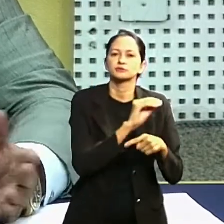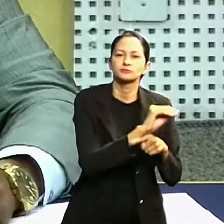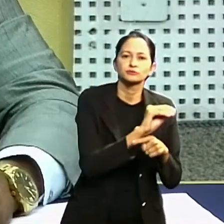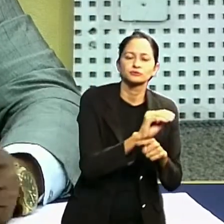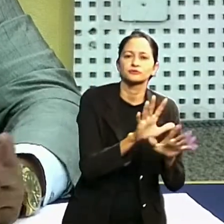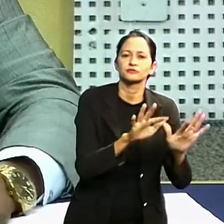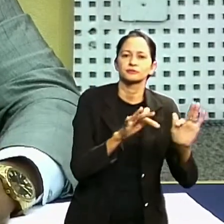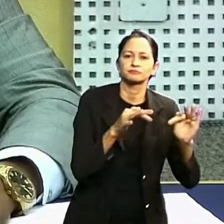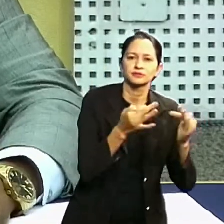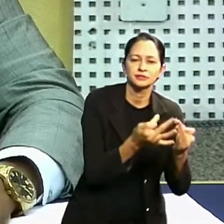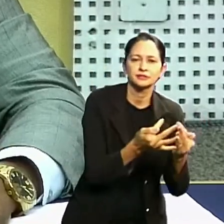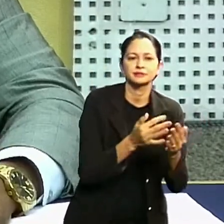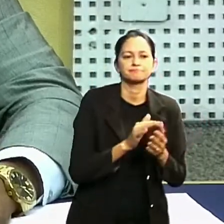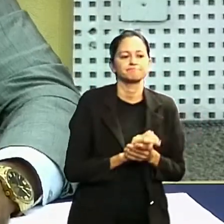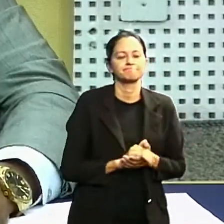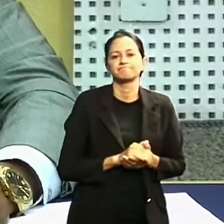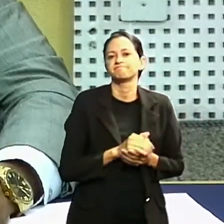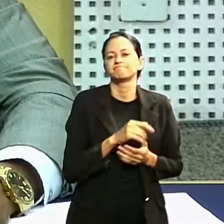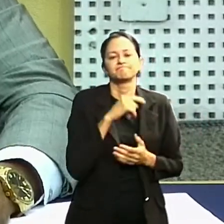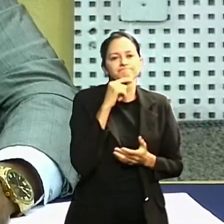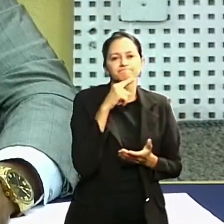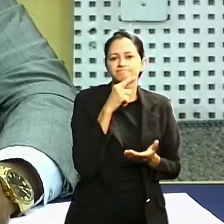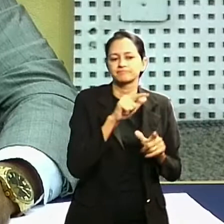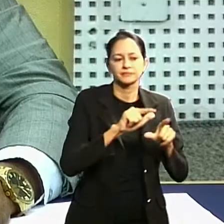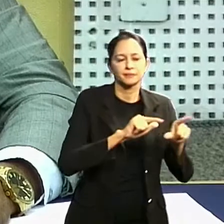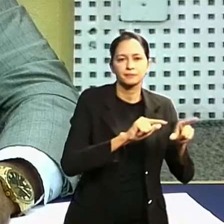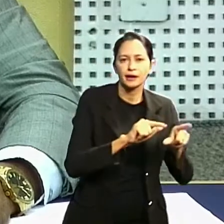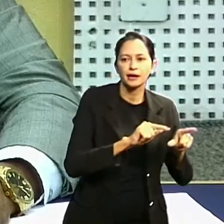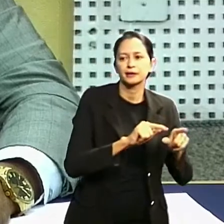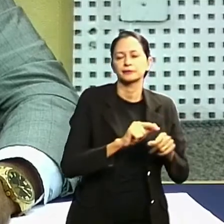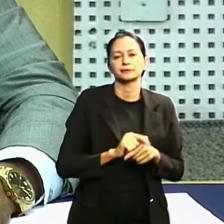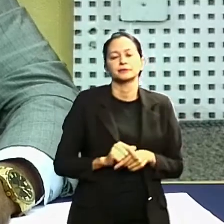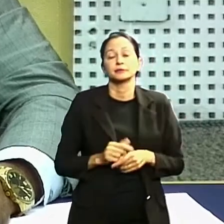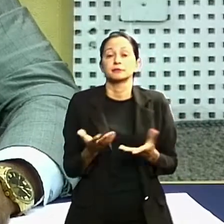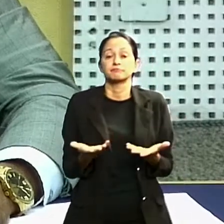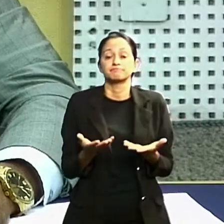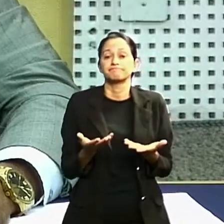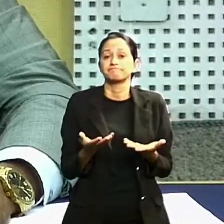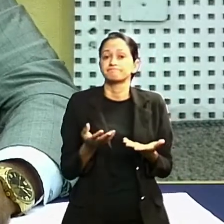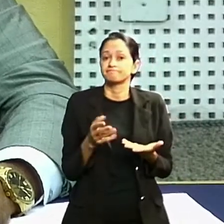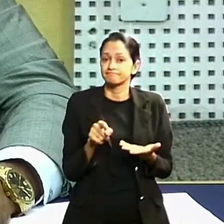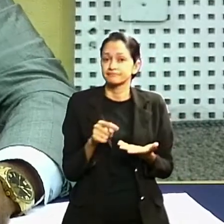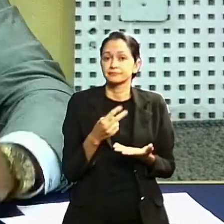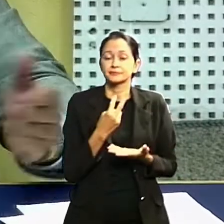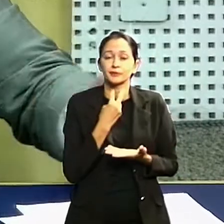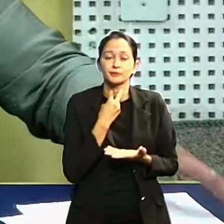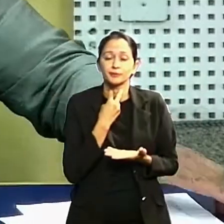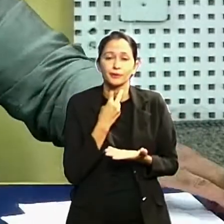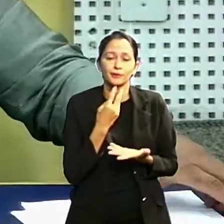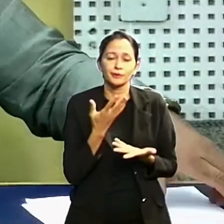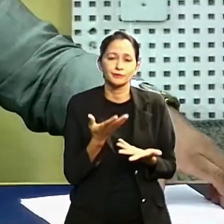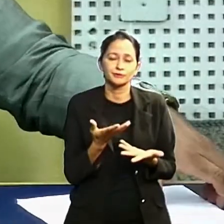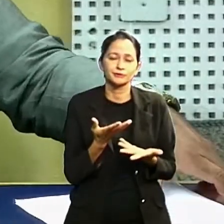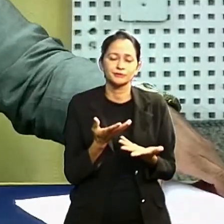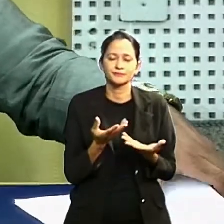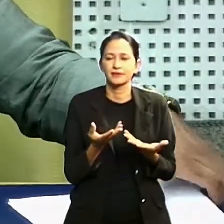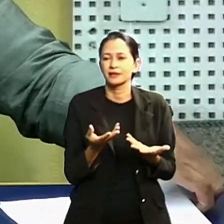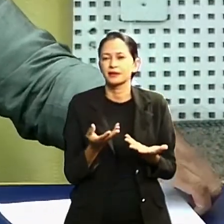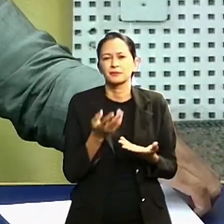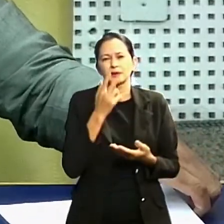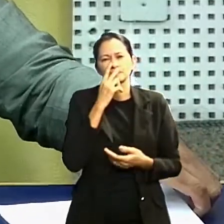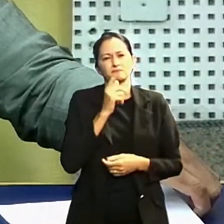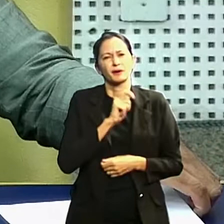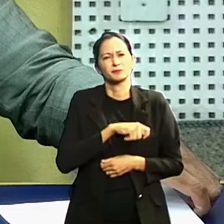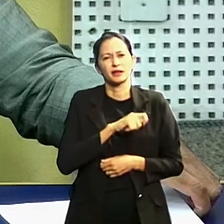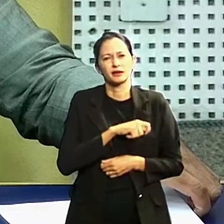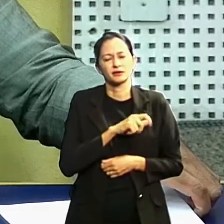está desempregado, fazendo bico, e você traz uma situação aqui para a gente não deixar fazer uma, eu acho até mesmo uma